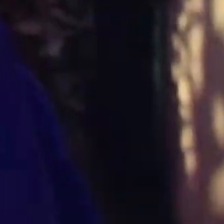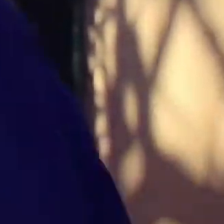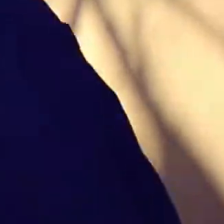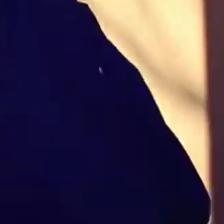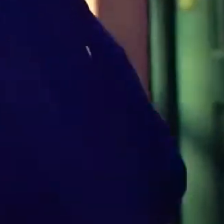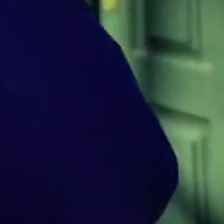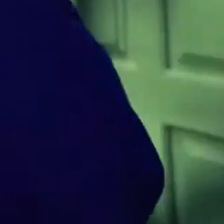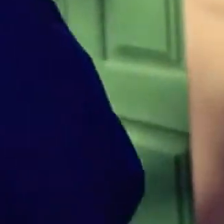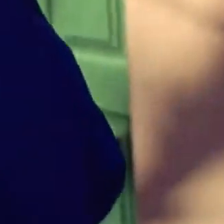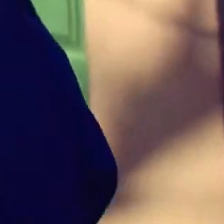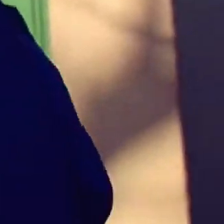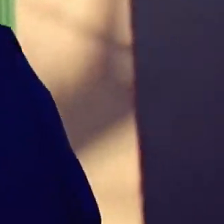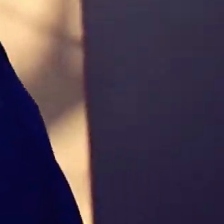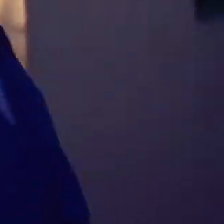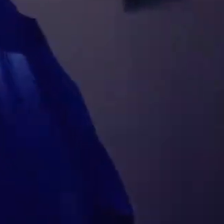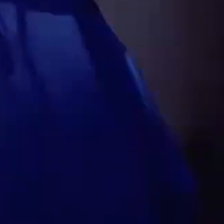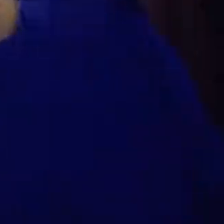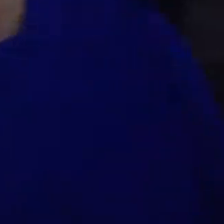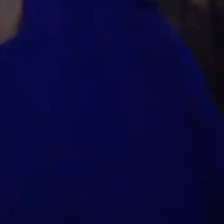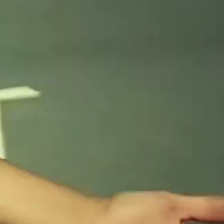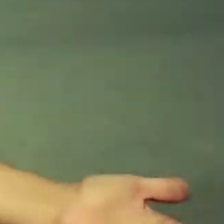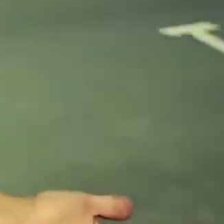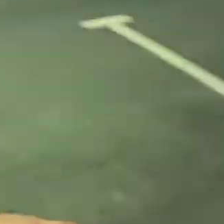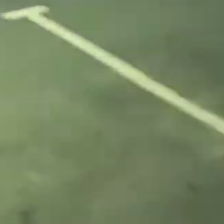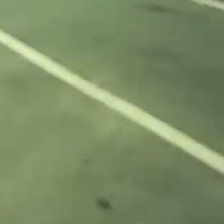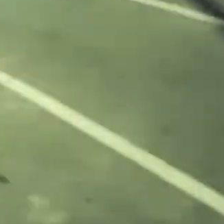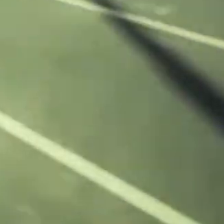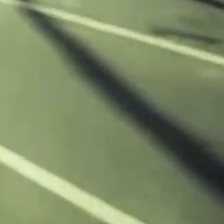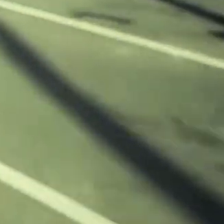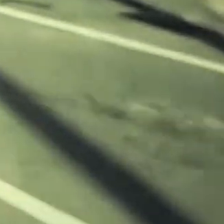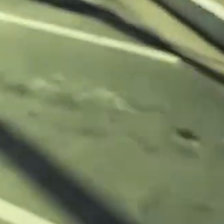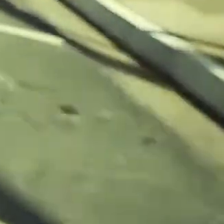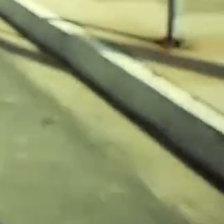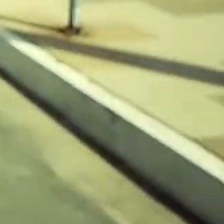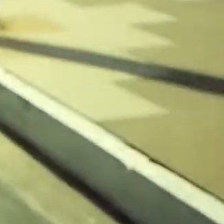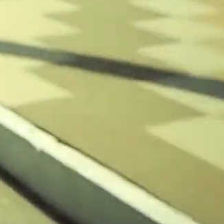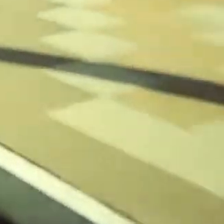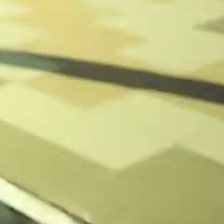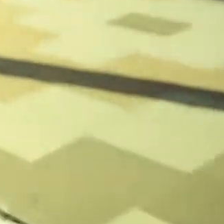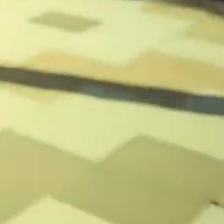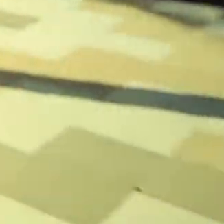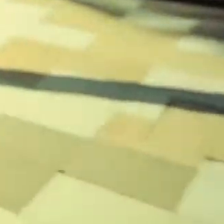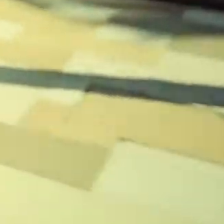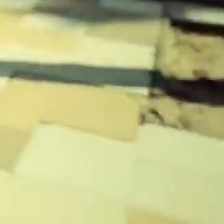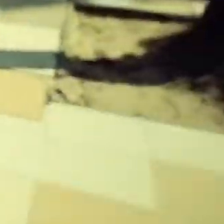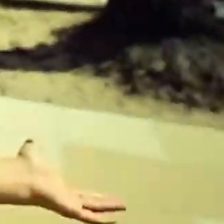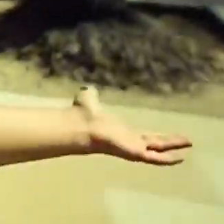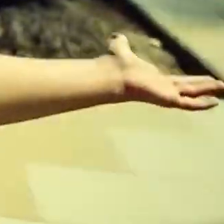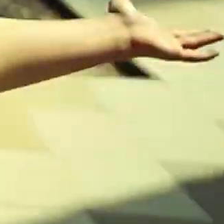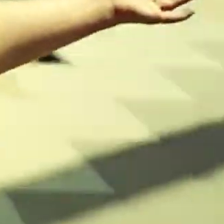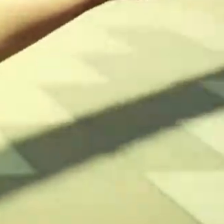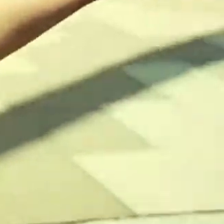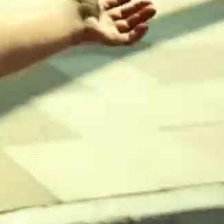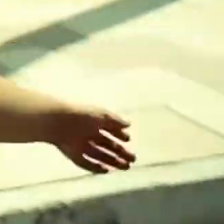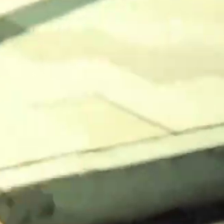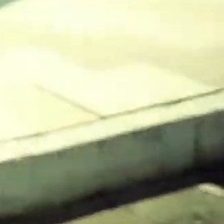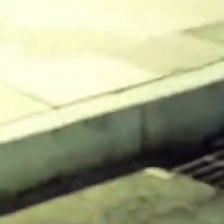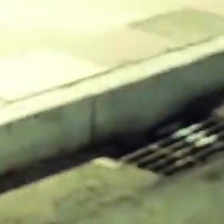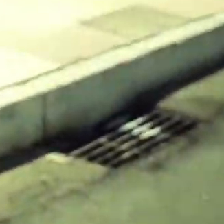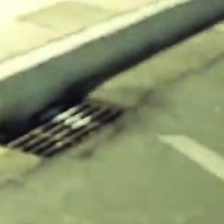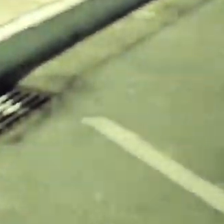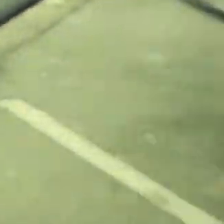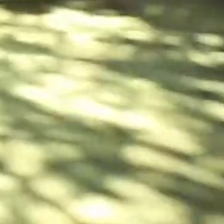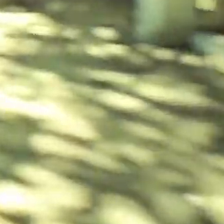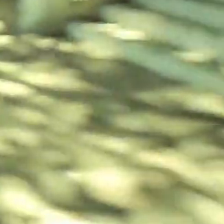patrimônio se manter essa memória vista é a nossa cidade são preze espaço z vai